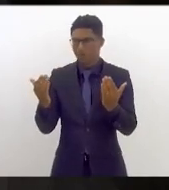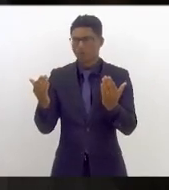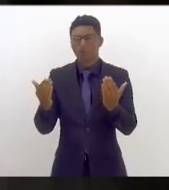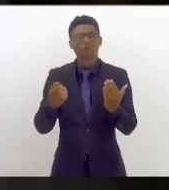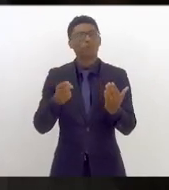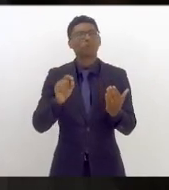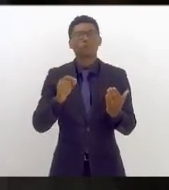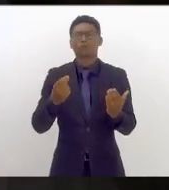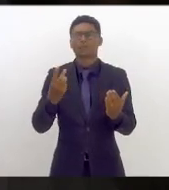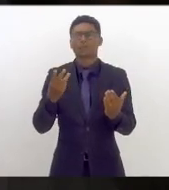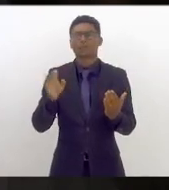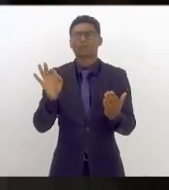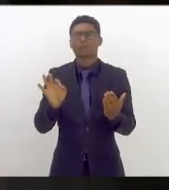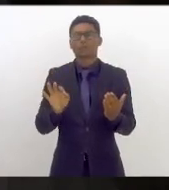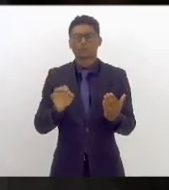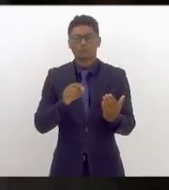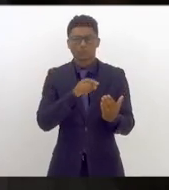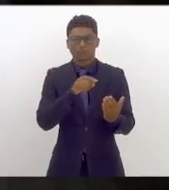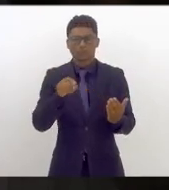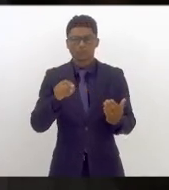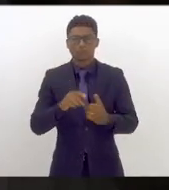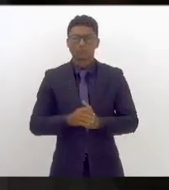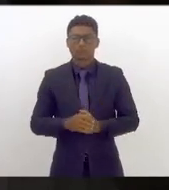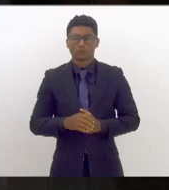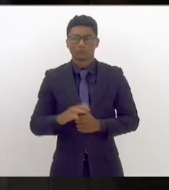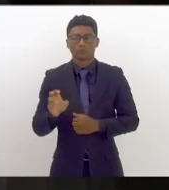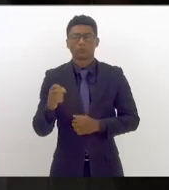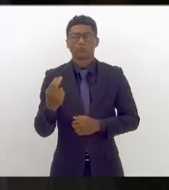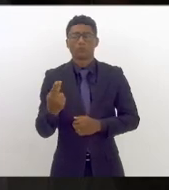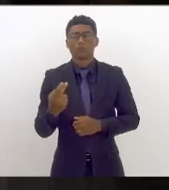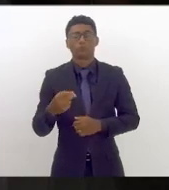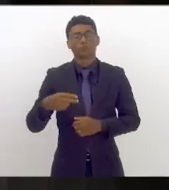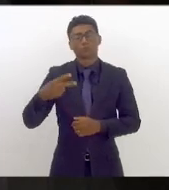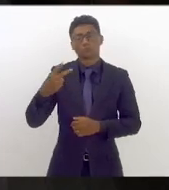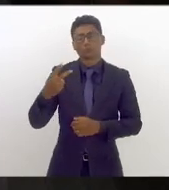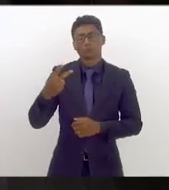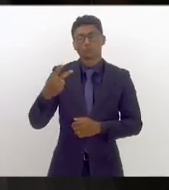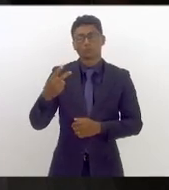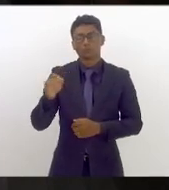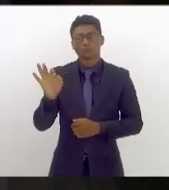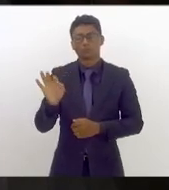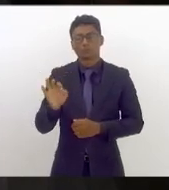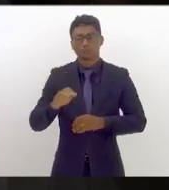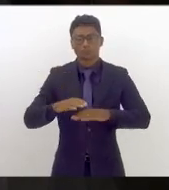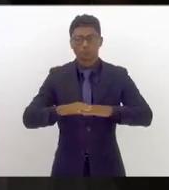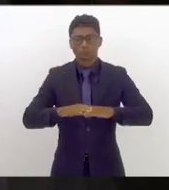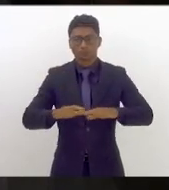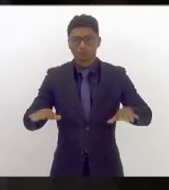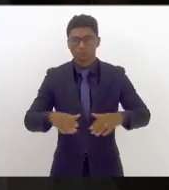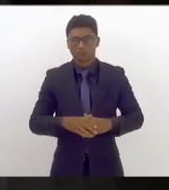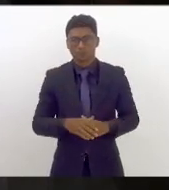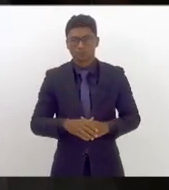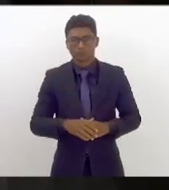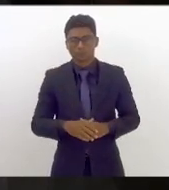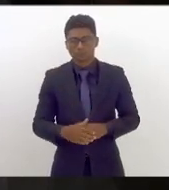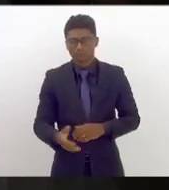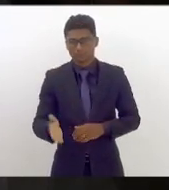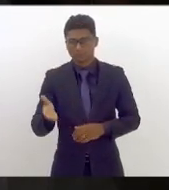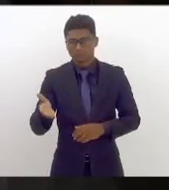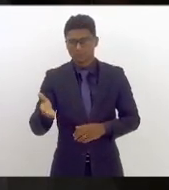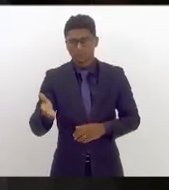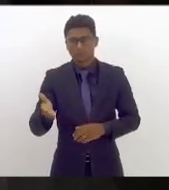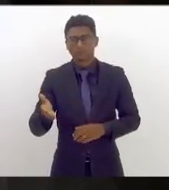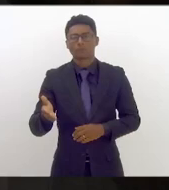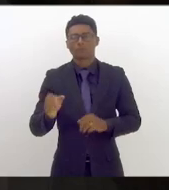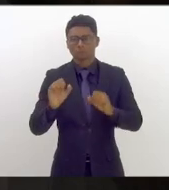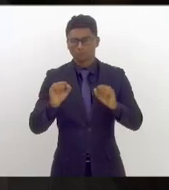pontos percentuais, ou, quiçá, 2 pontos percentuais. Vou dar uma parte à Vossa Excelência e depois